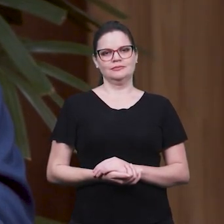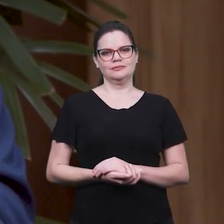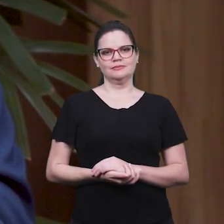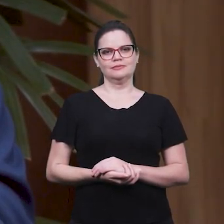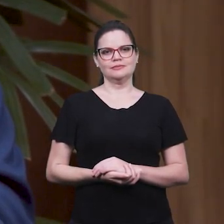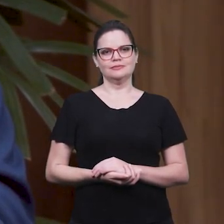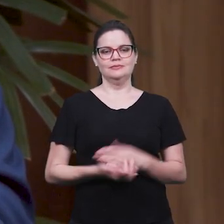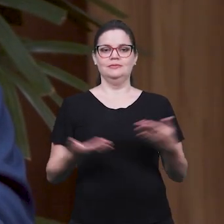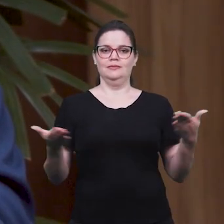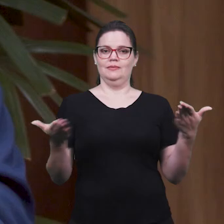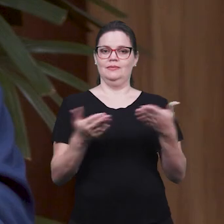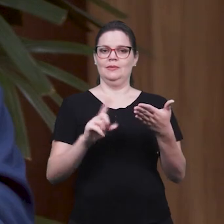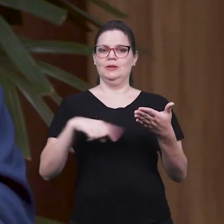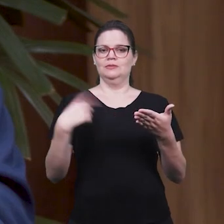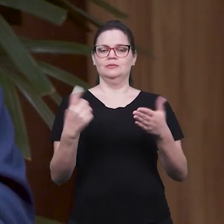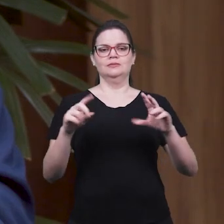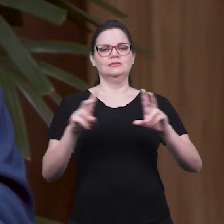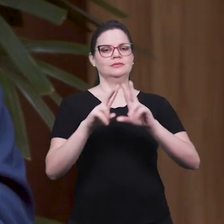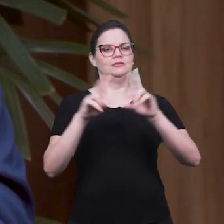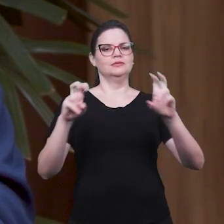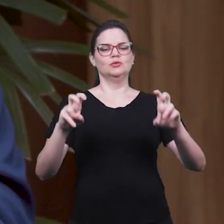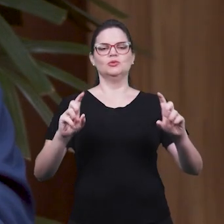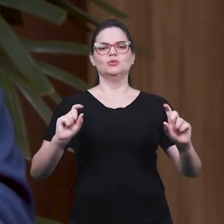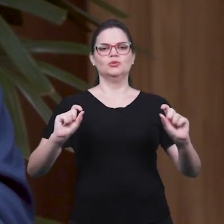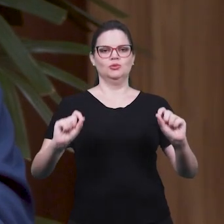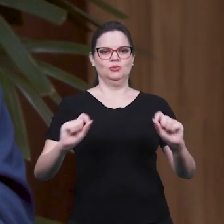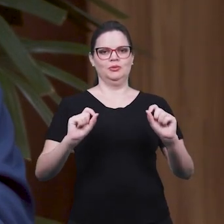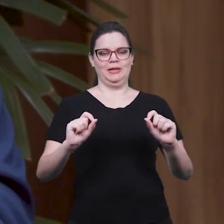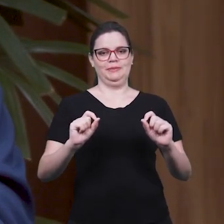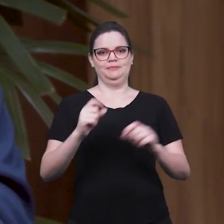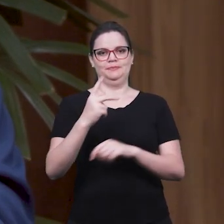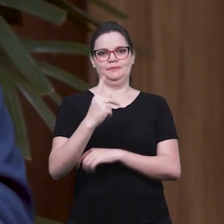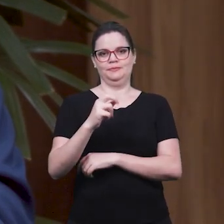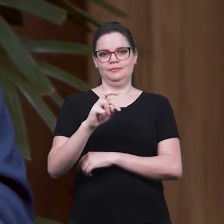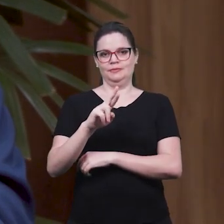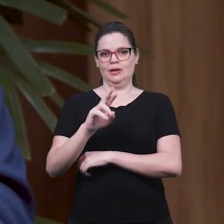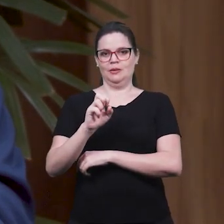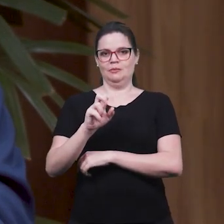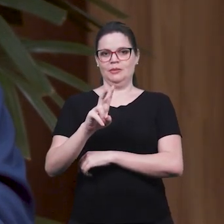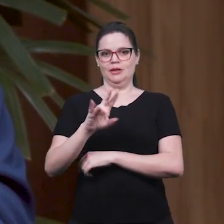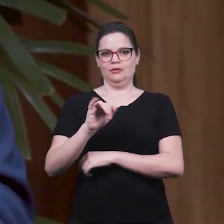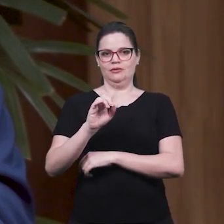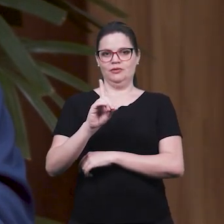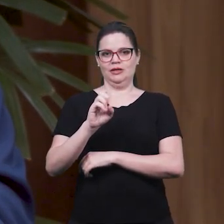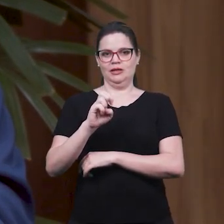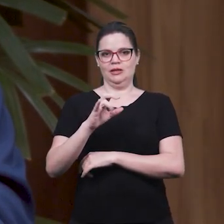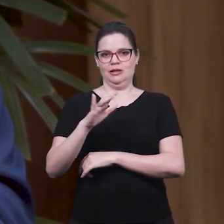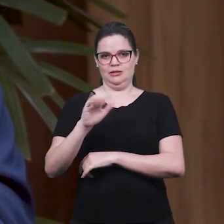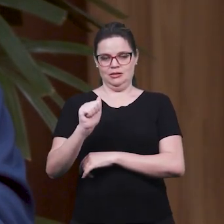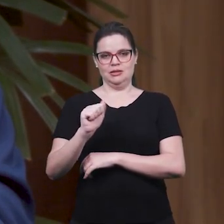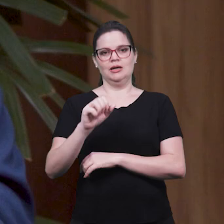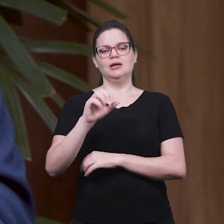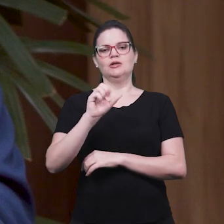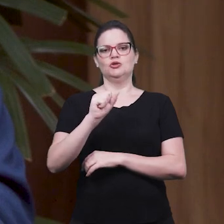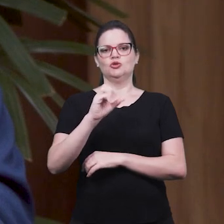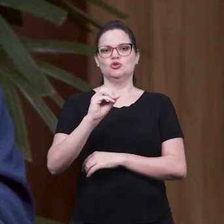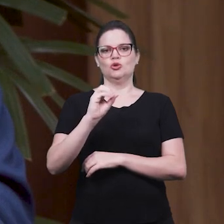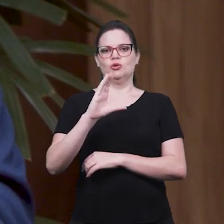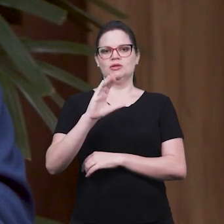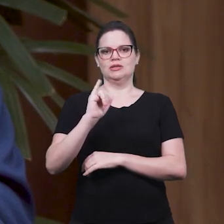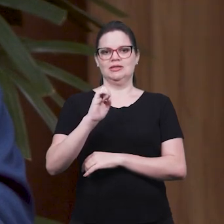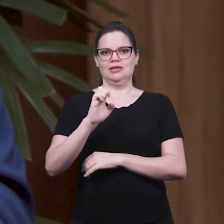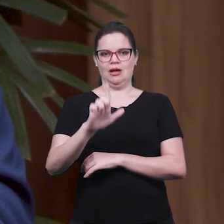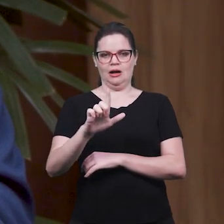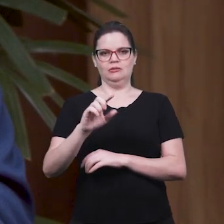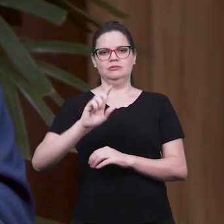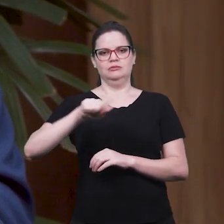momentodo-direito@presbiterio.org.br. Hoje nós vamos falar um pouco sobre Previdência Social, acerca do regime próprio da Previdência Social e também